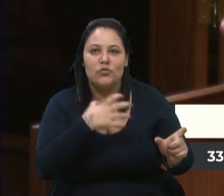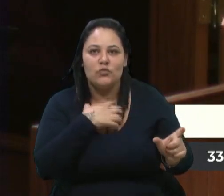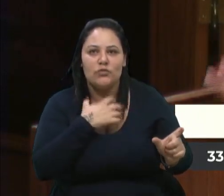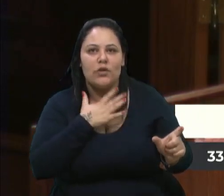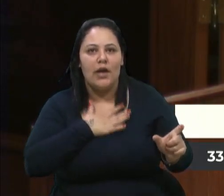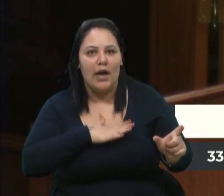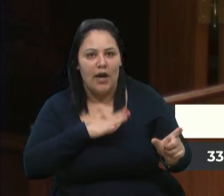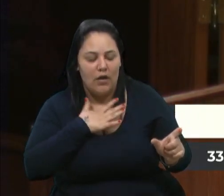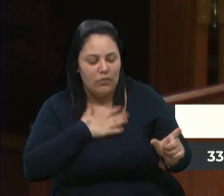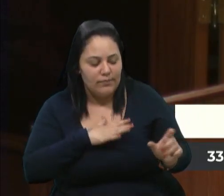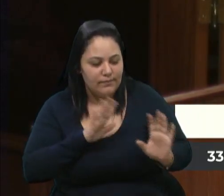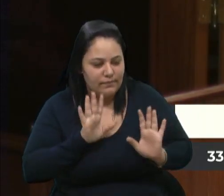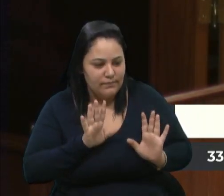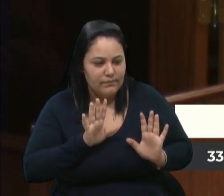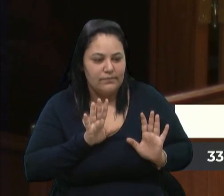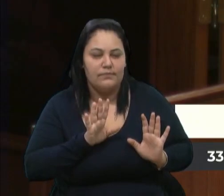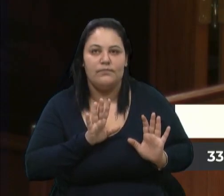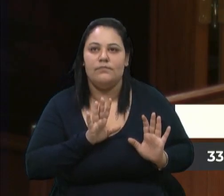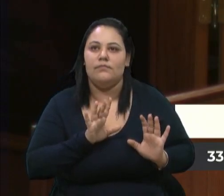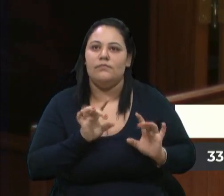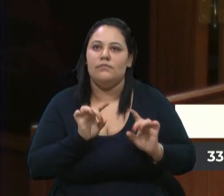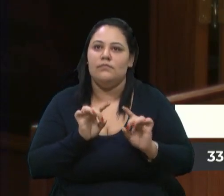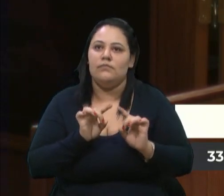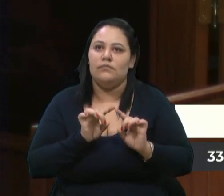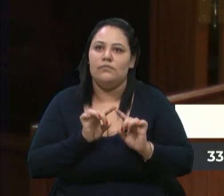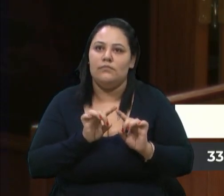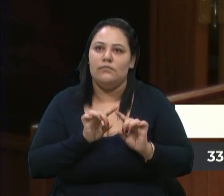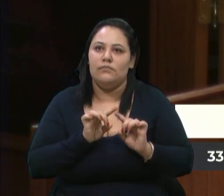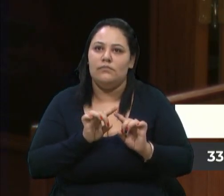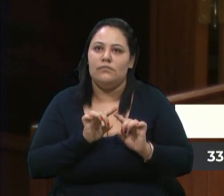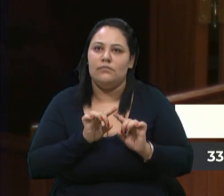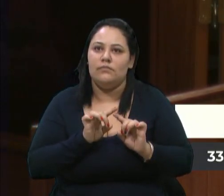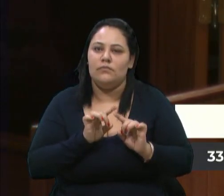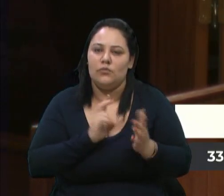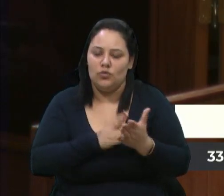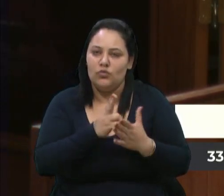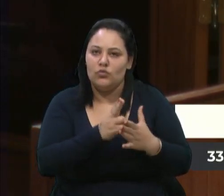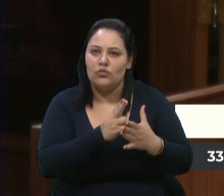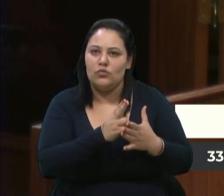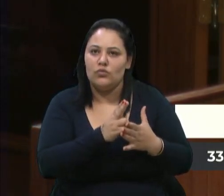tranquila, de forma muito serena, uma declaração de líder, por gentileza,